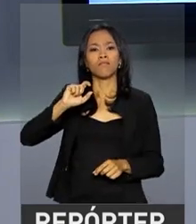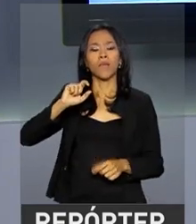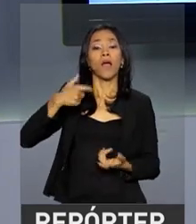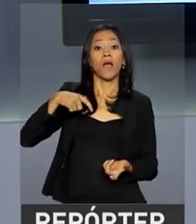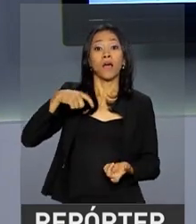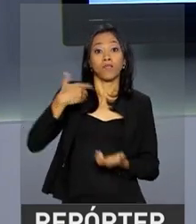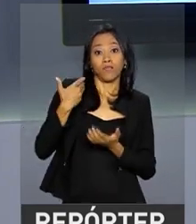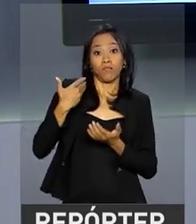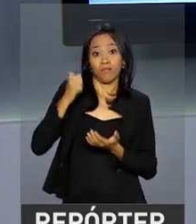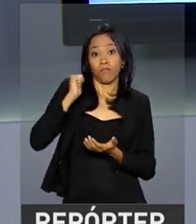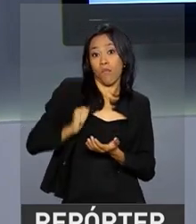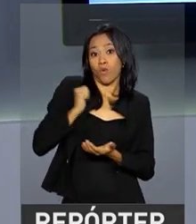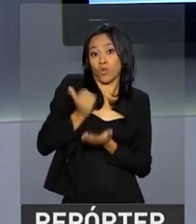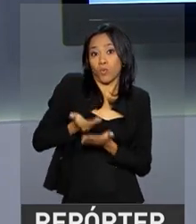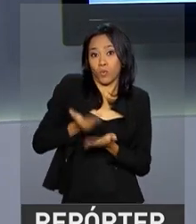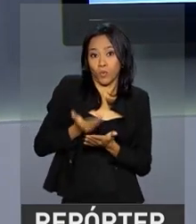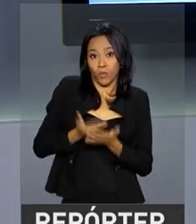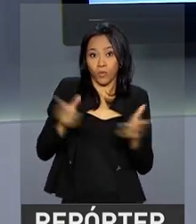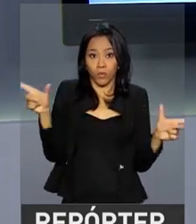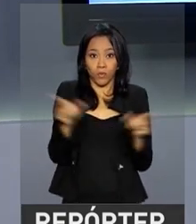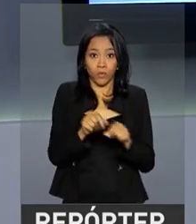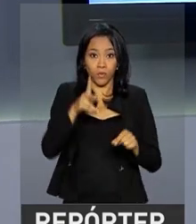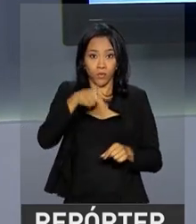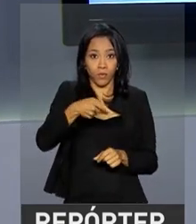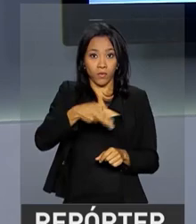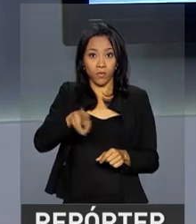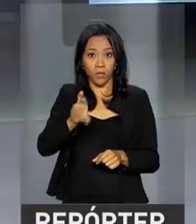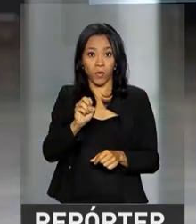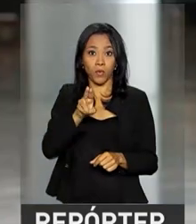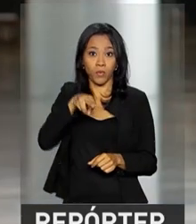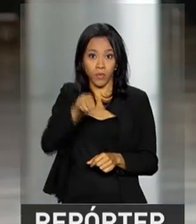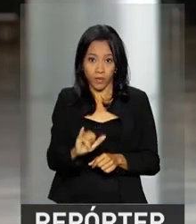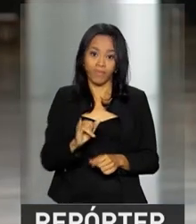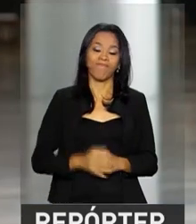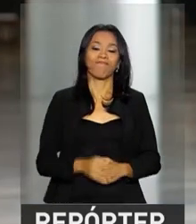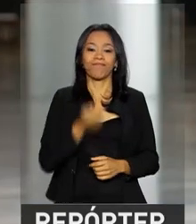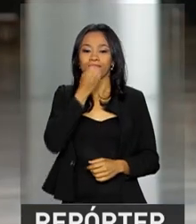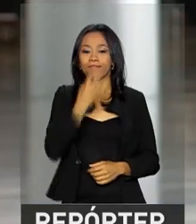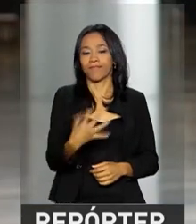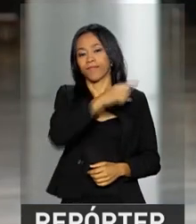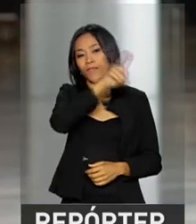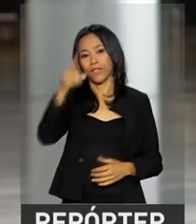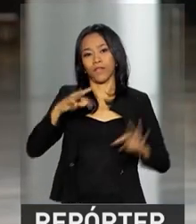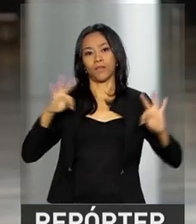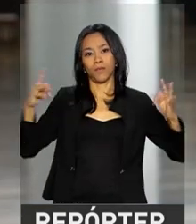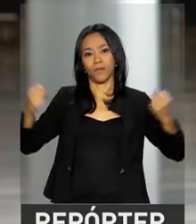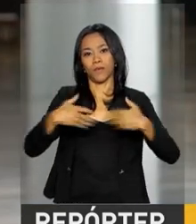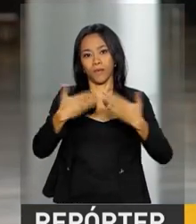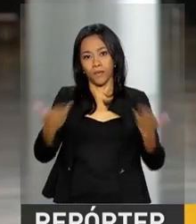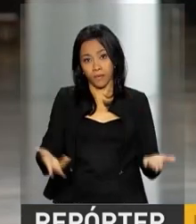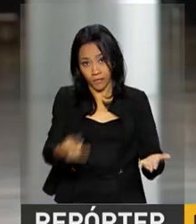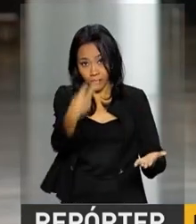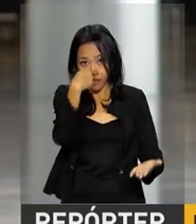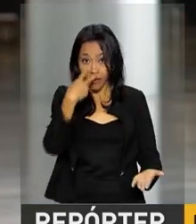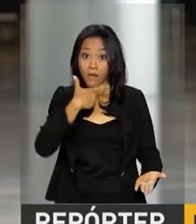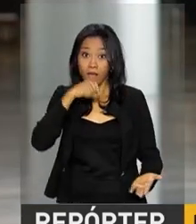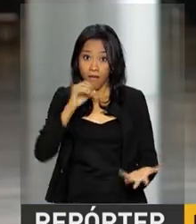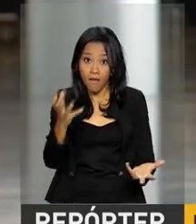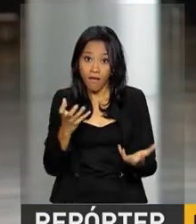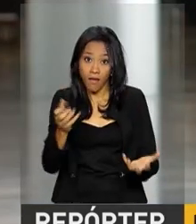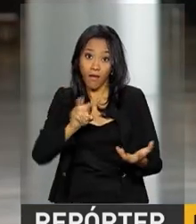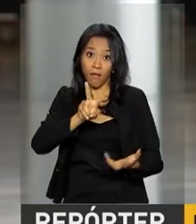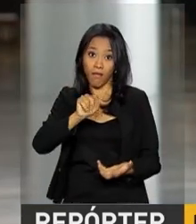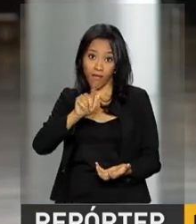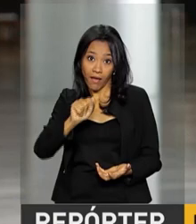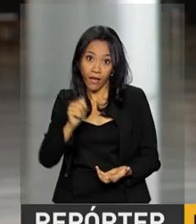prouni bom dia luana olá carol bom dia bom dia a todos que nos acompanha aqui pela tv nbr olha quem quiser concorrer a uma vaga no